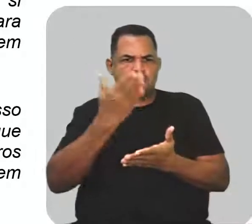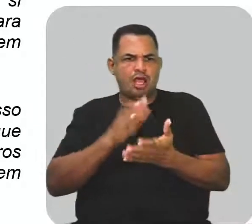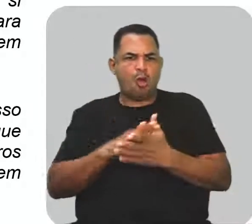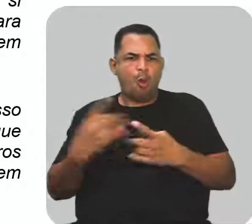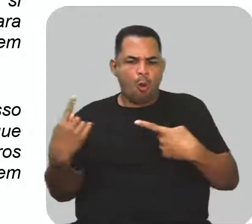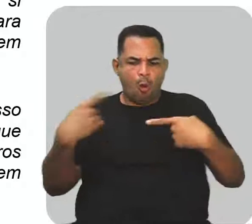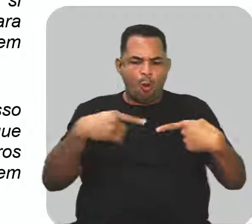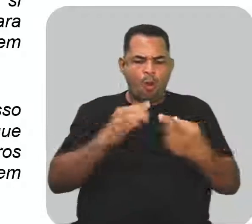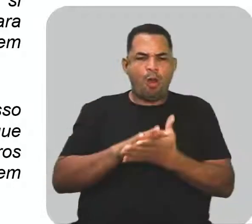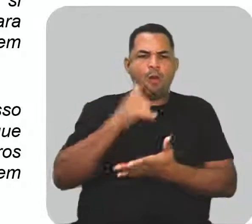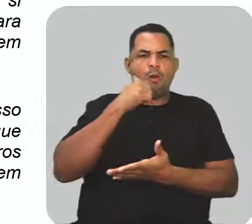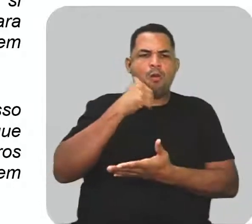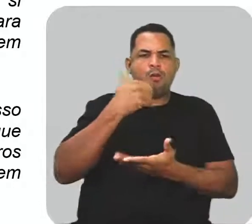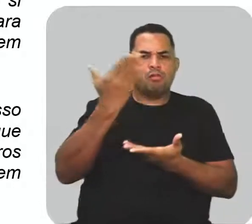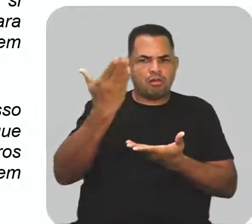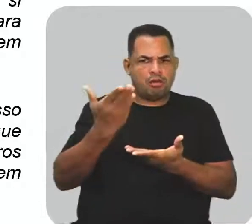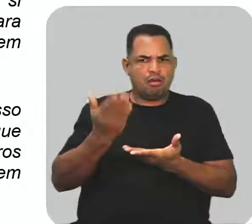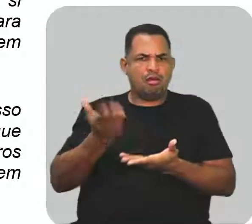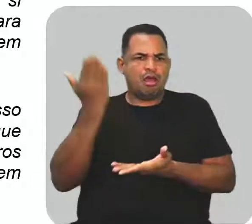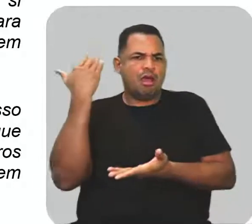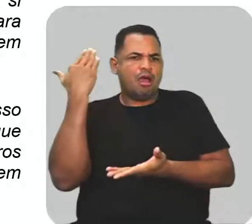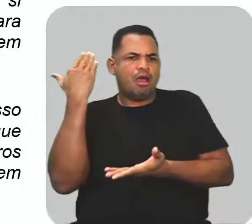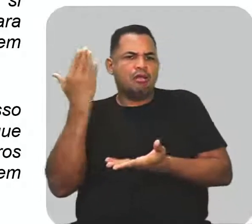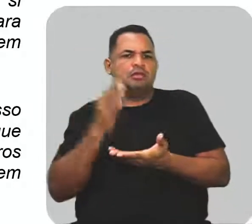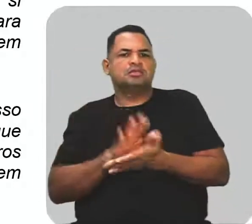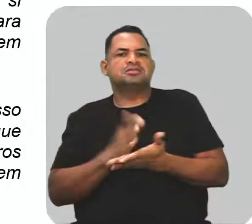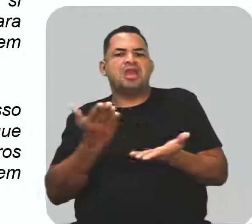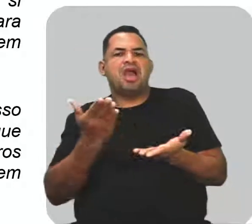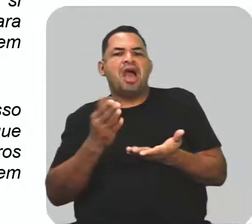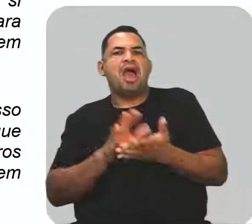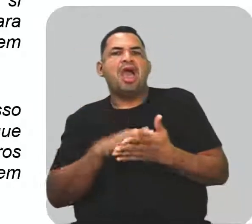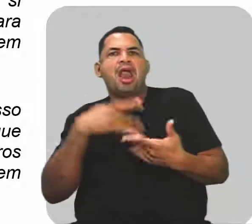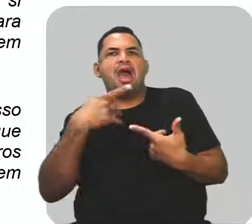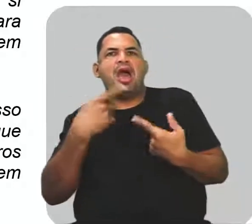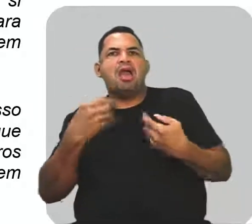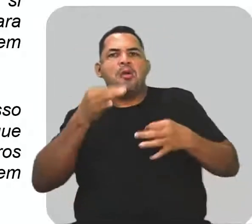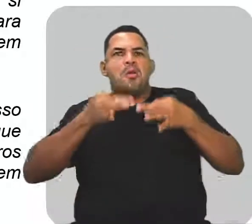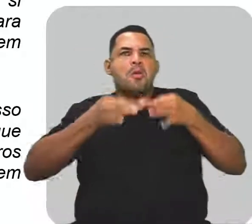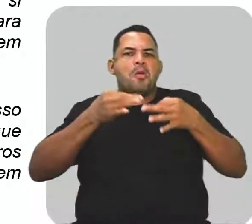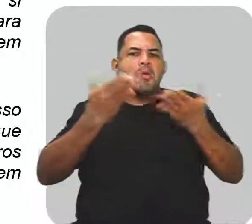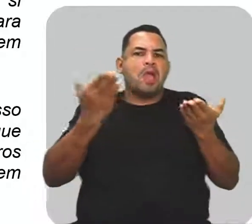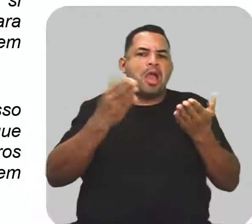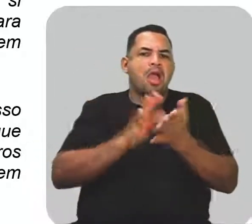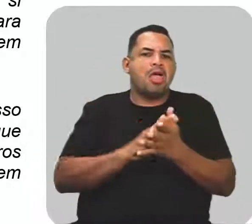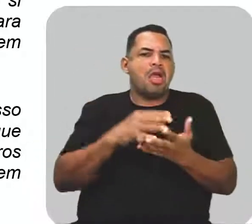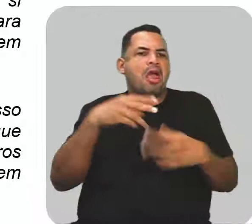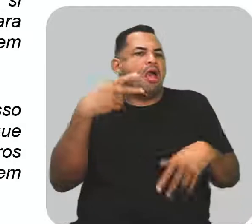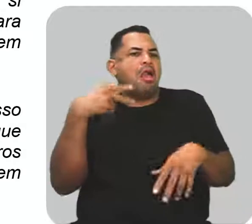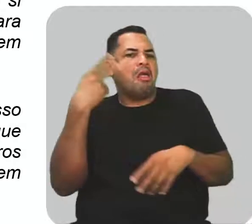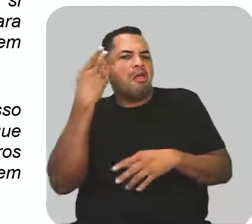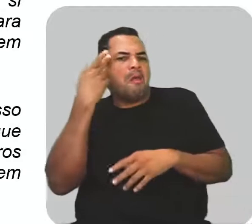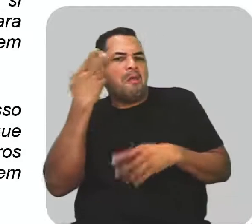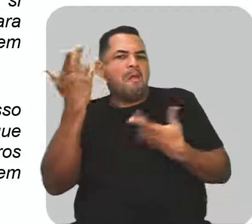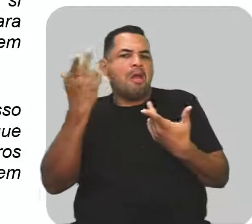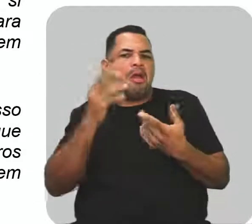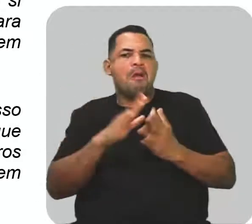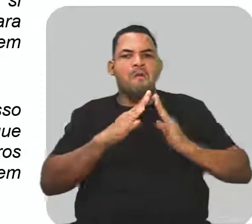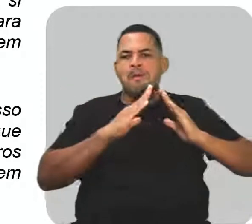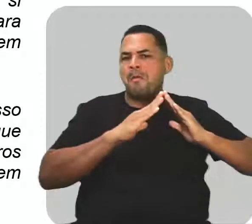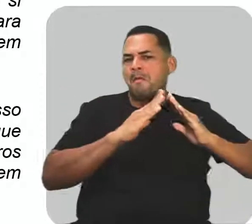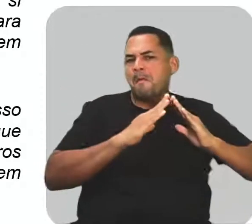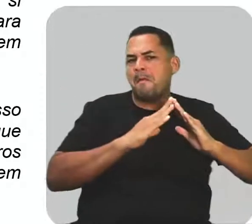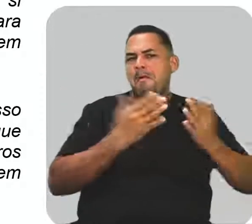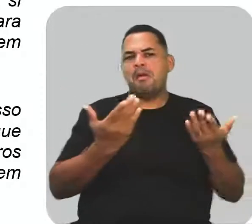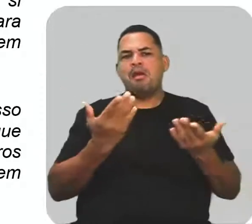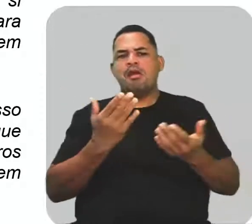algo de menor potencial ofensivo e julgado junto com brigas comuns, como disputas entre vizinhos.